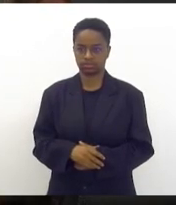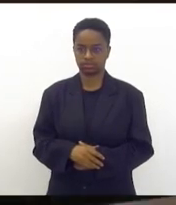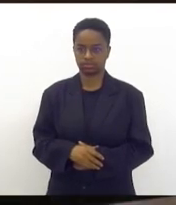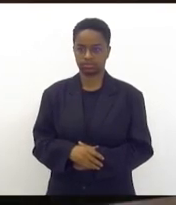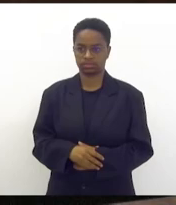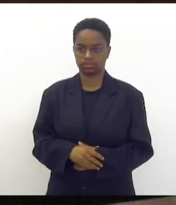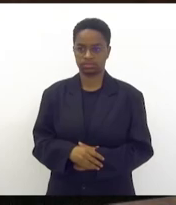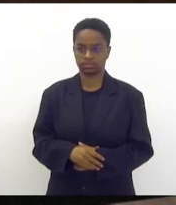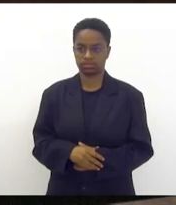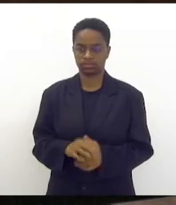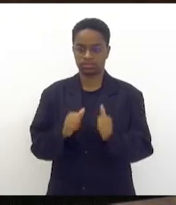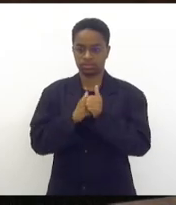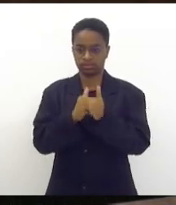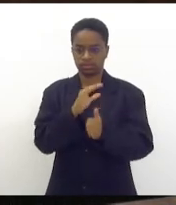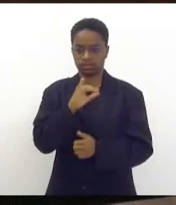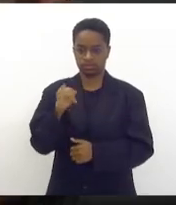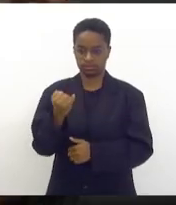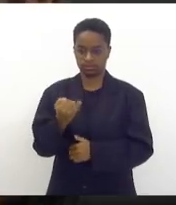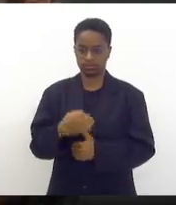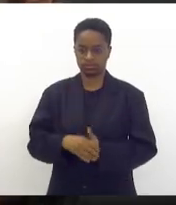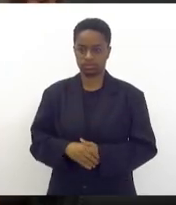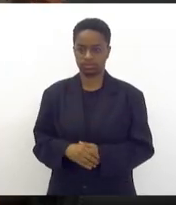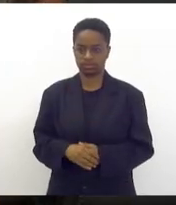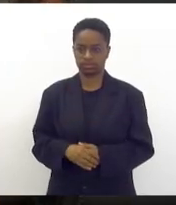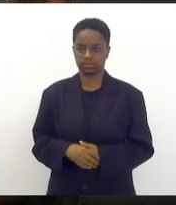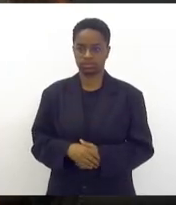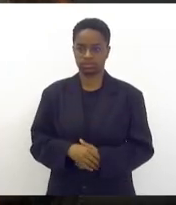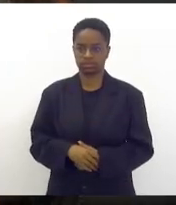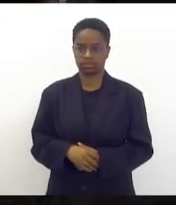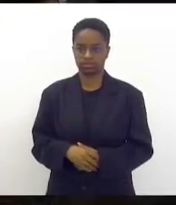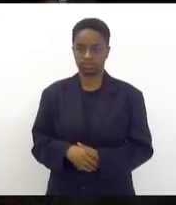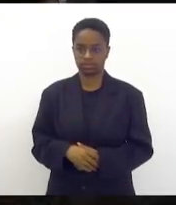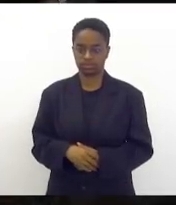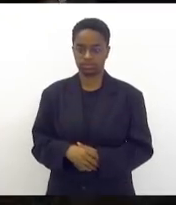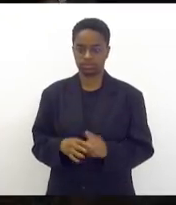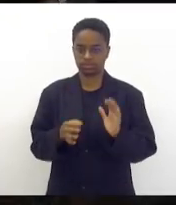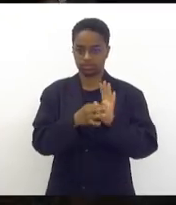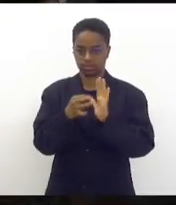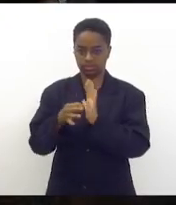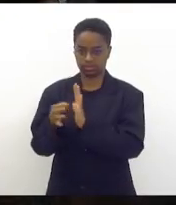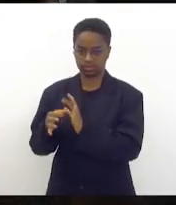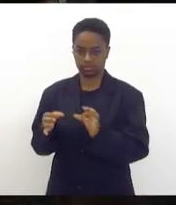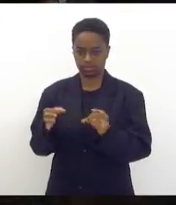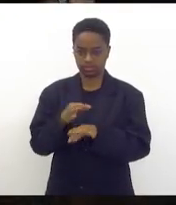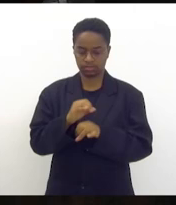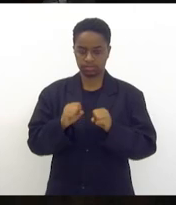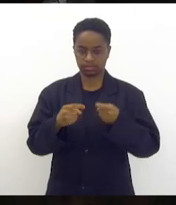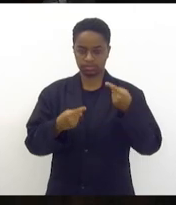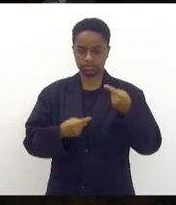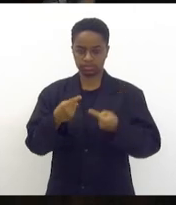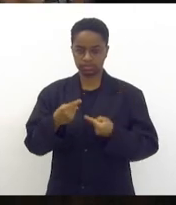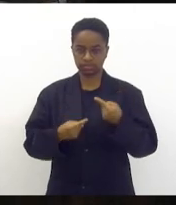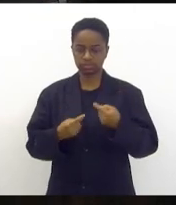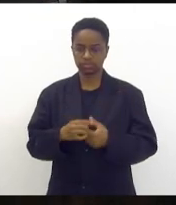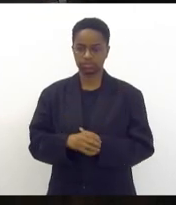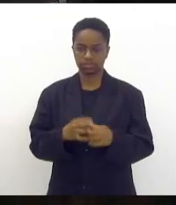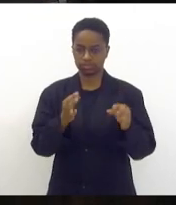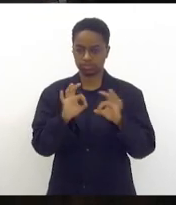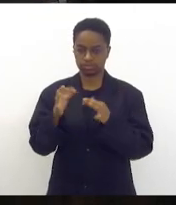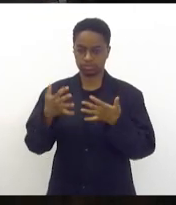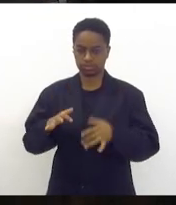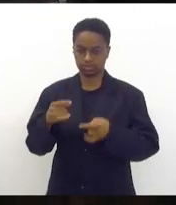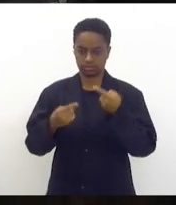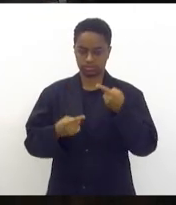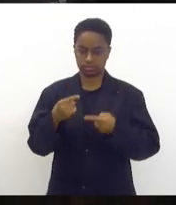Opa, Andrezinho. Acompanha a CCJ, presidente. Obrigado, deputado. Com os pareceres emitidos, em discussão, não havendo mais